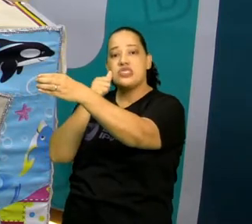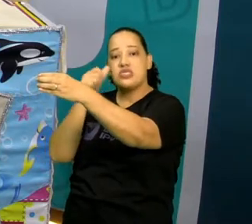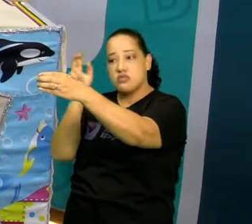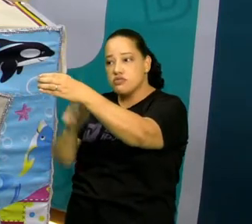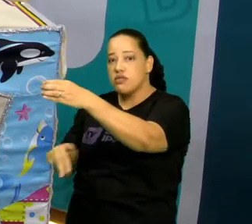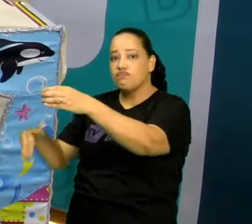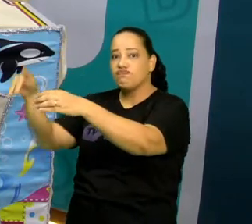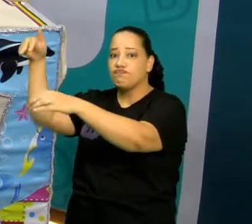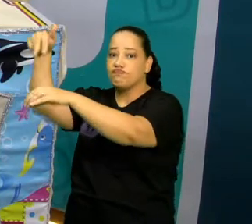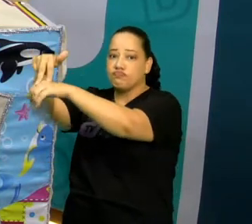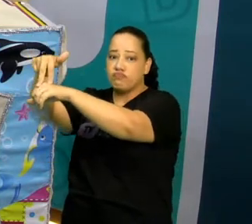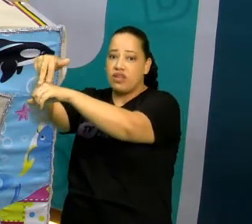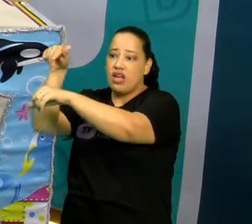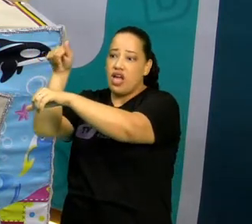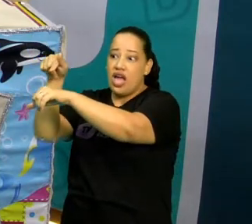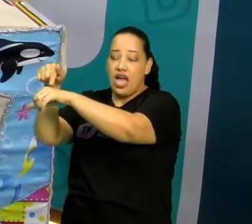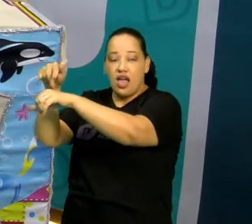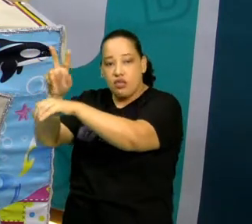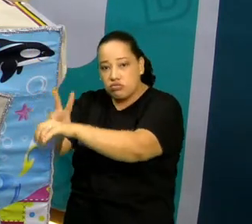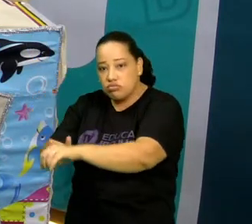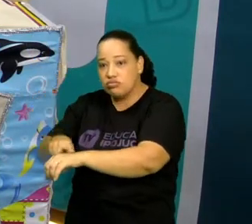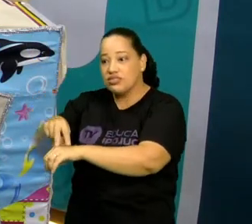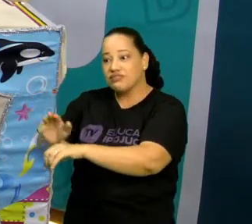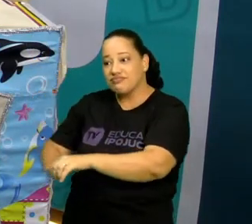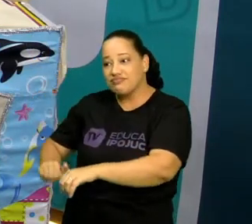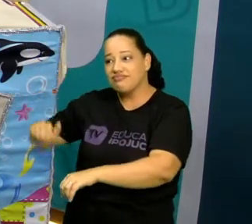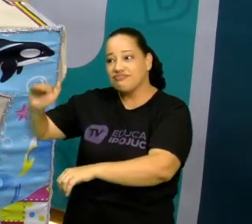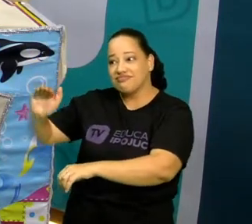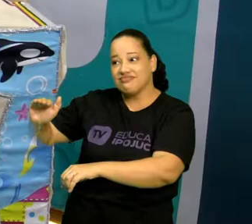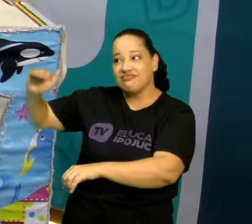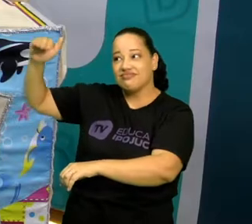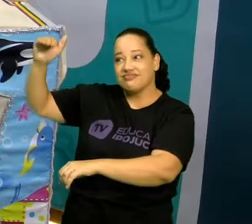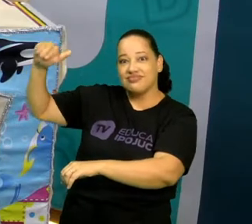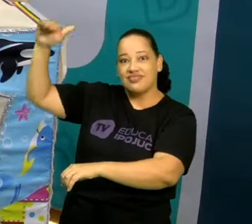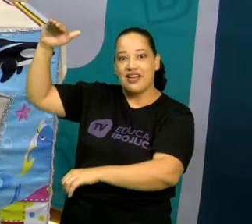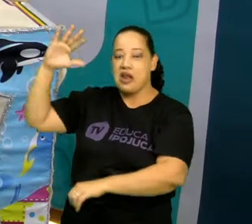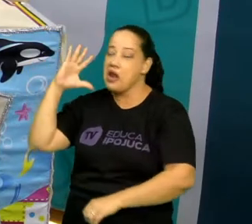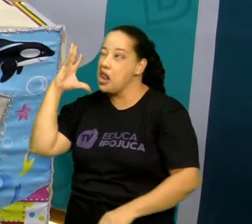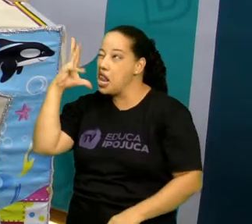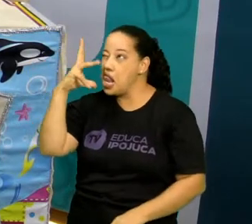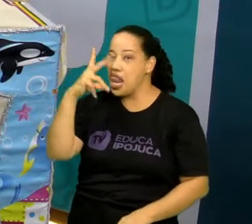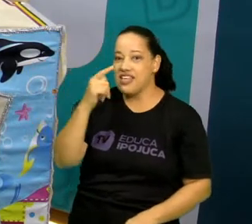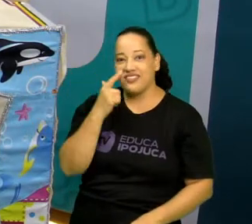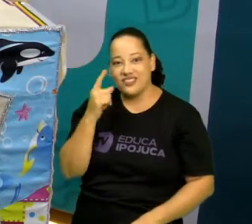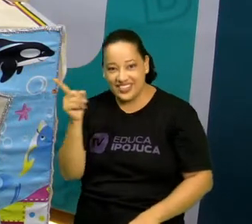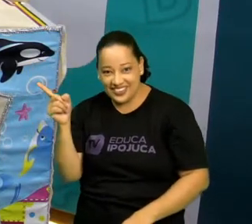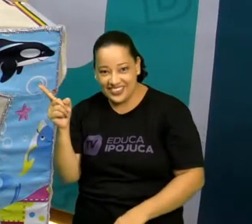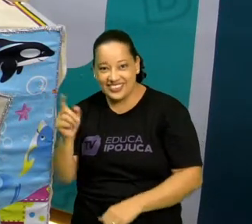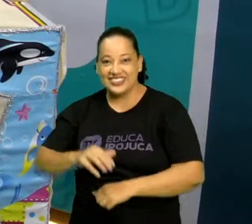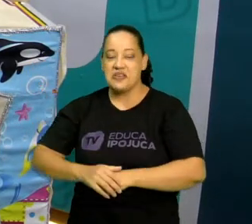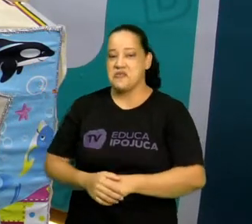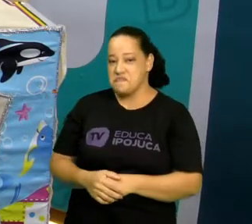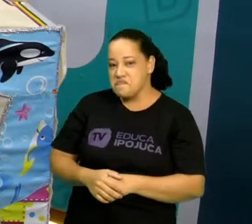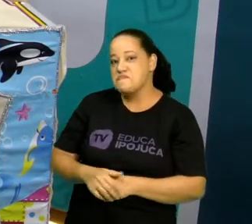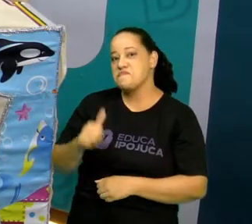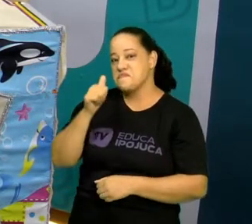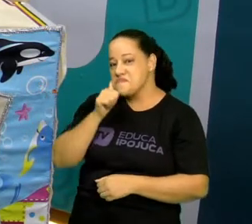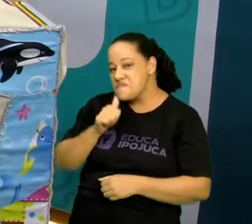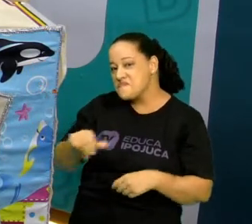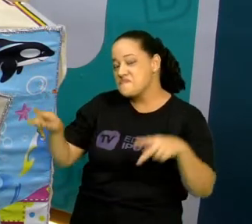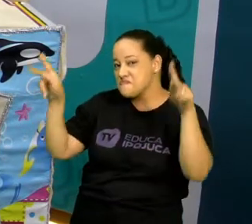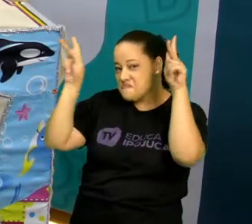leiturinha. Olha como ela ficou linda. Uma princesa. E essa senhora, toda